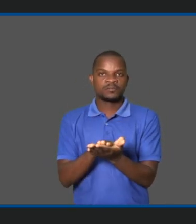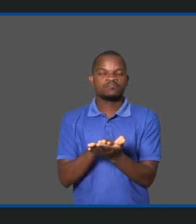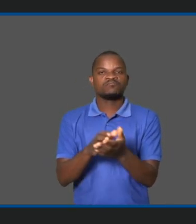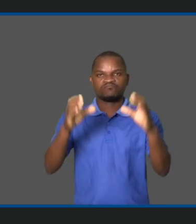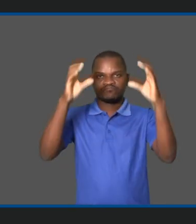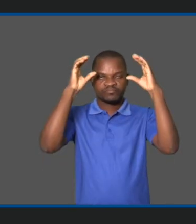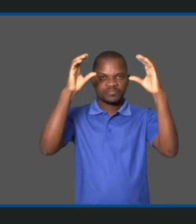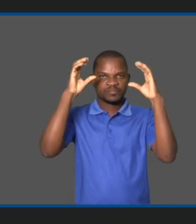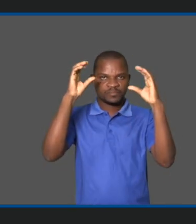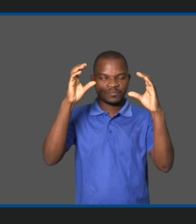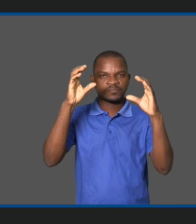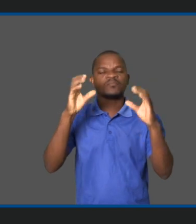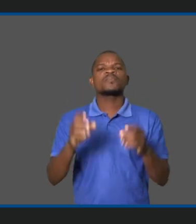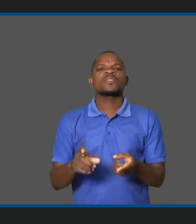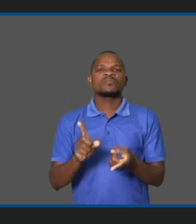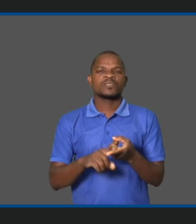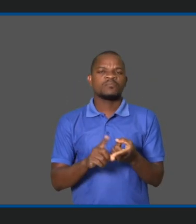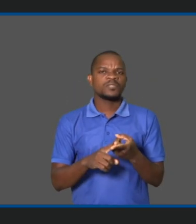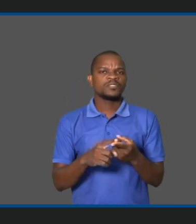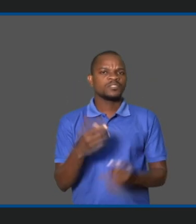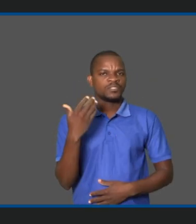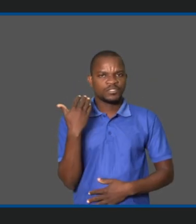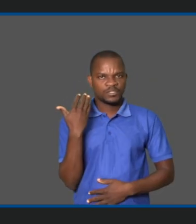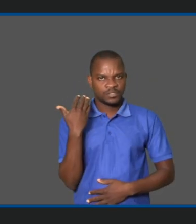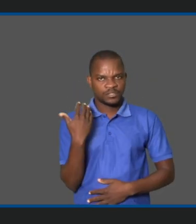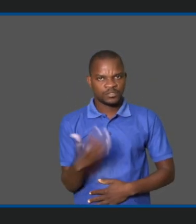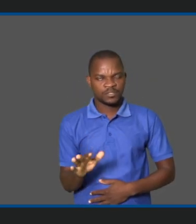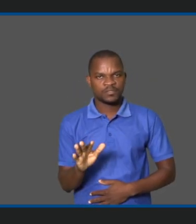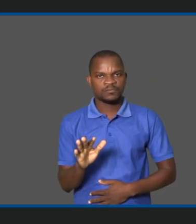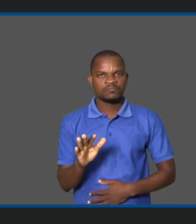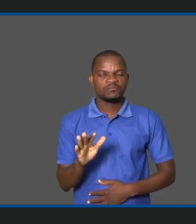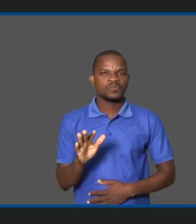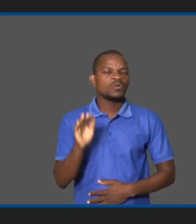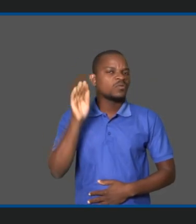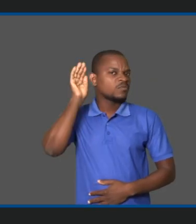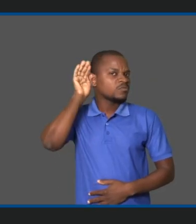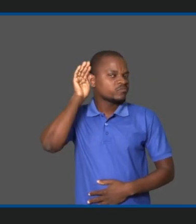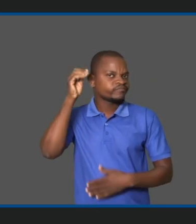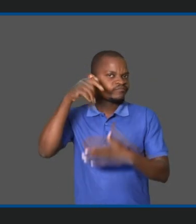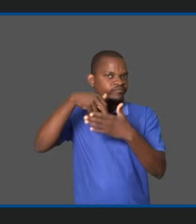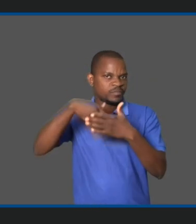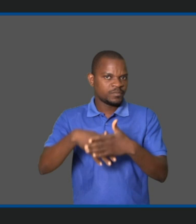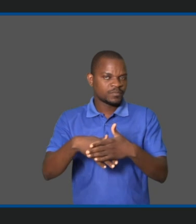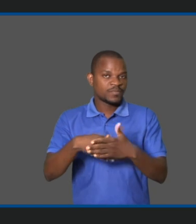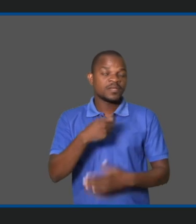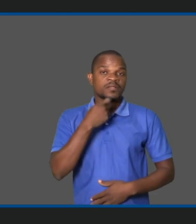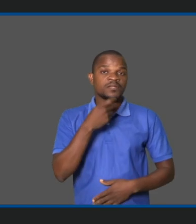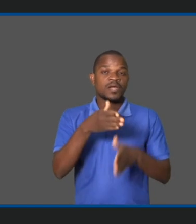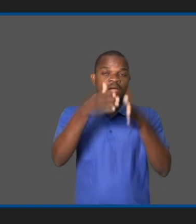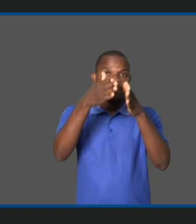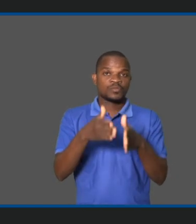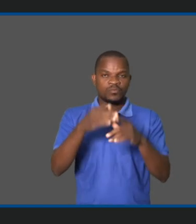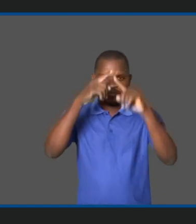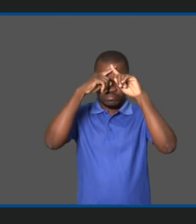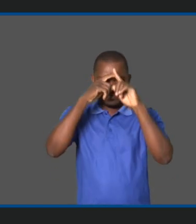Segundo as informações que nós temos, o agente estava a impedir que aquela pessoa